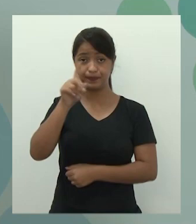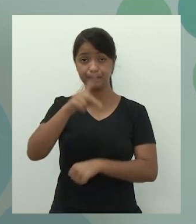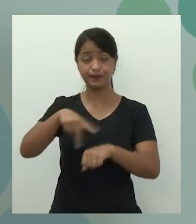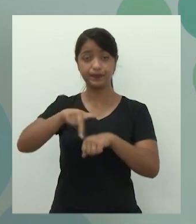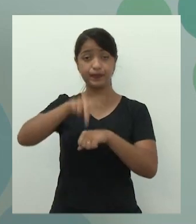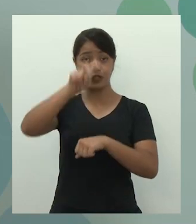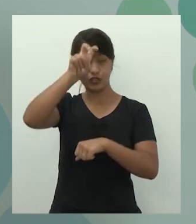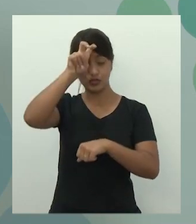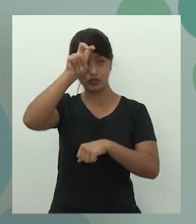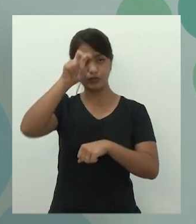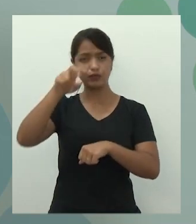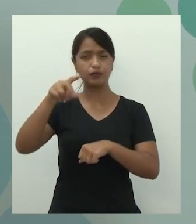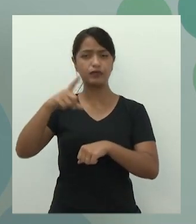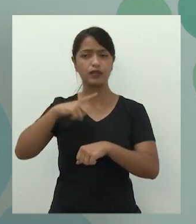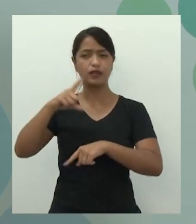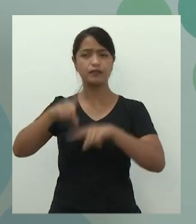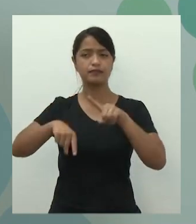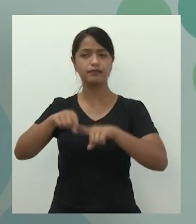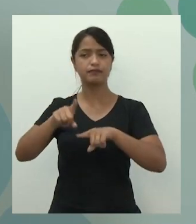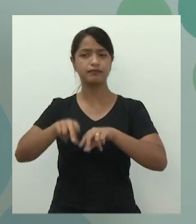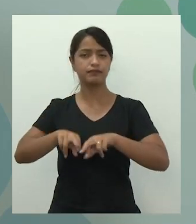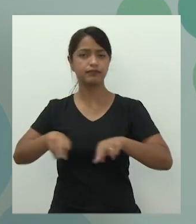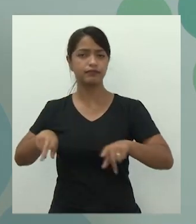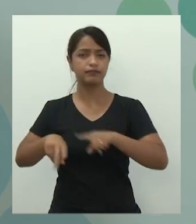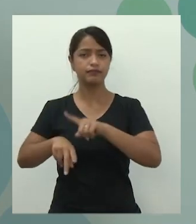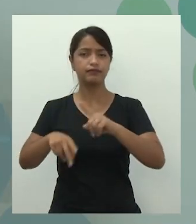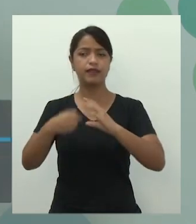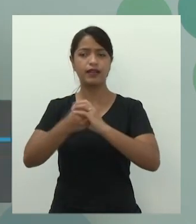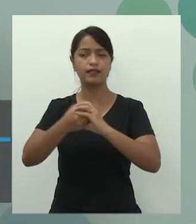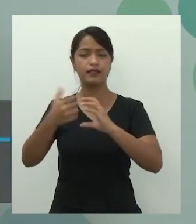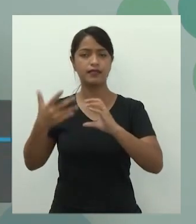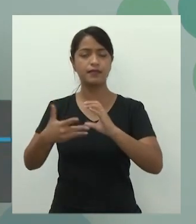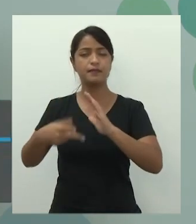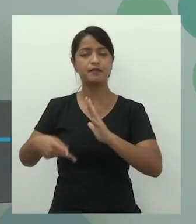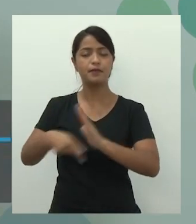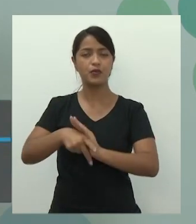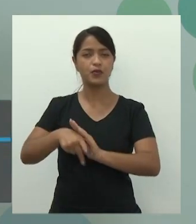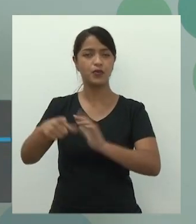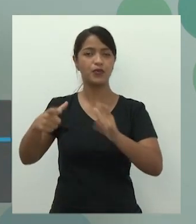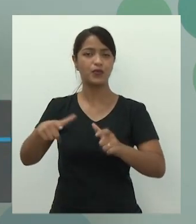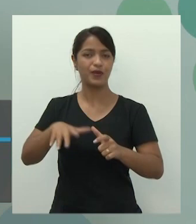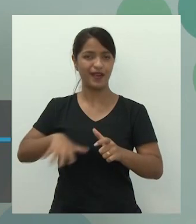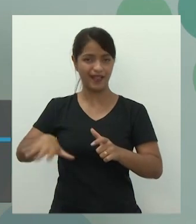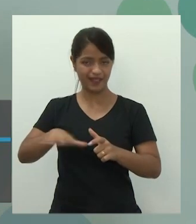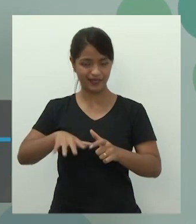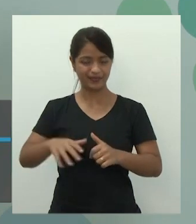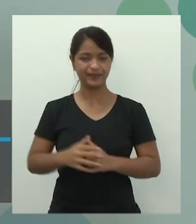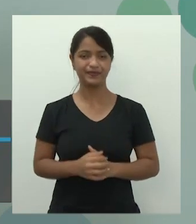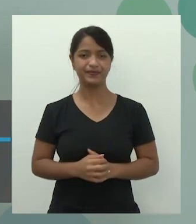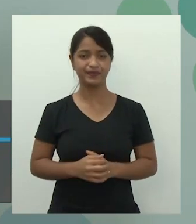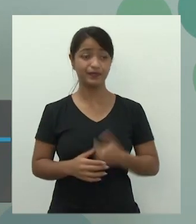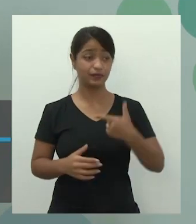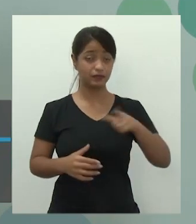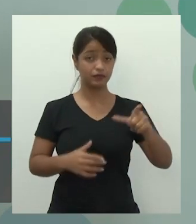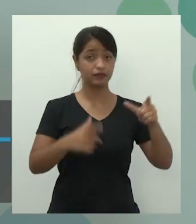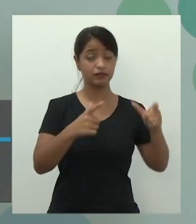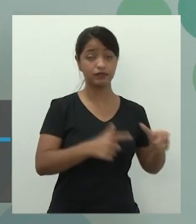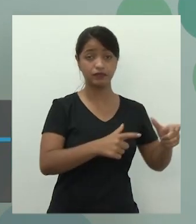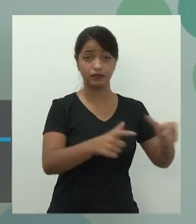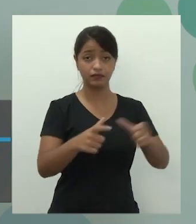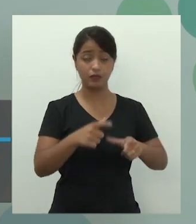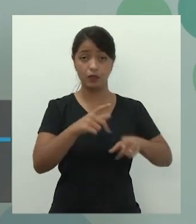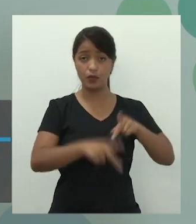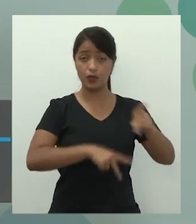verá objetos que são muito característicos daquela região. Então, em outras regiões, outros